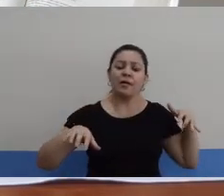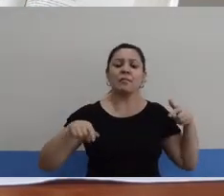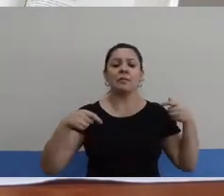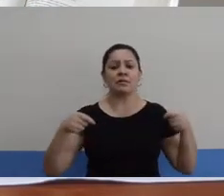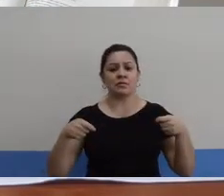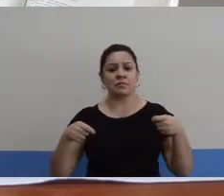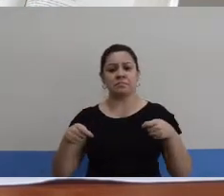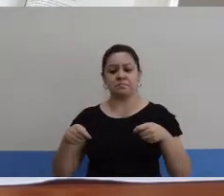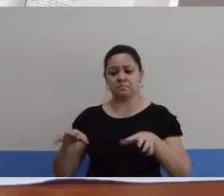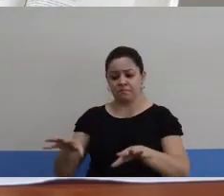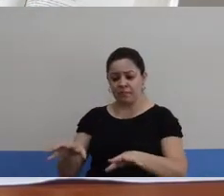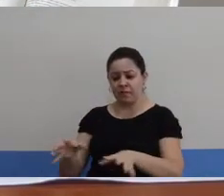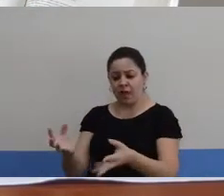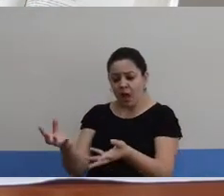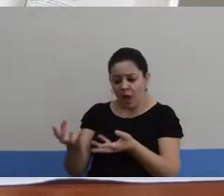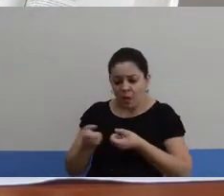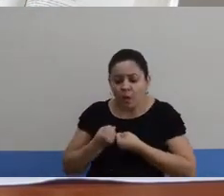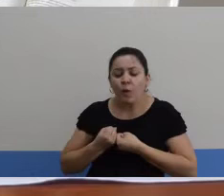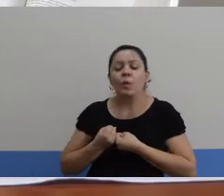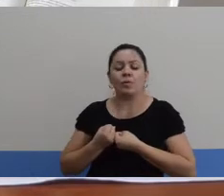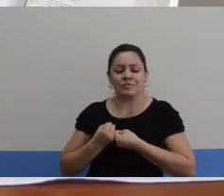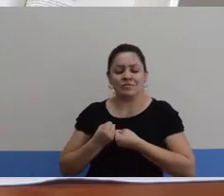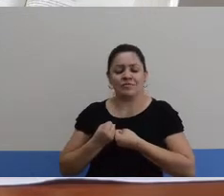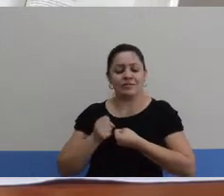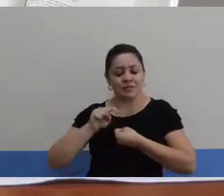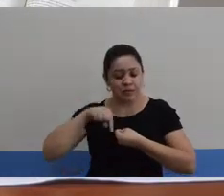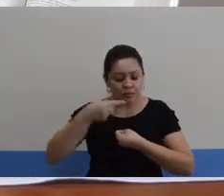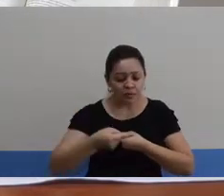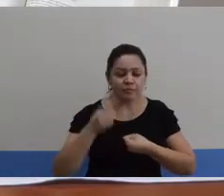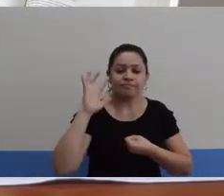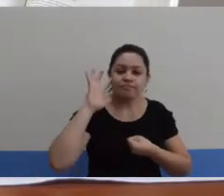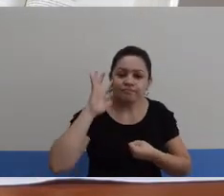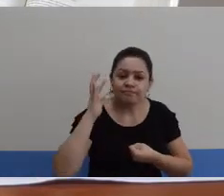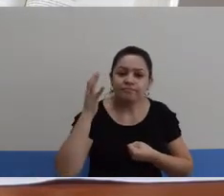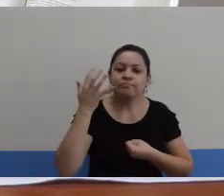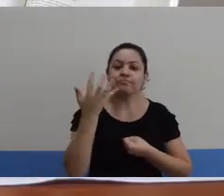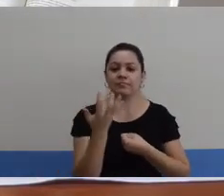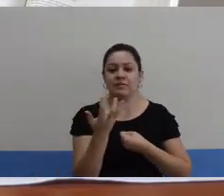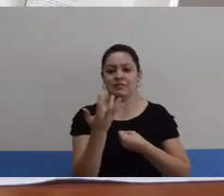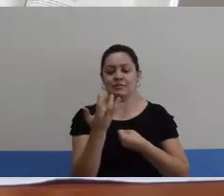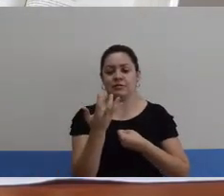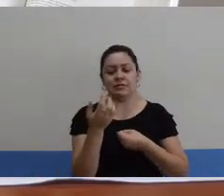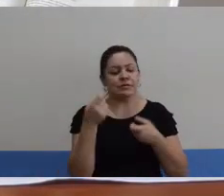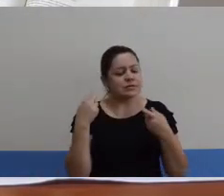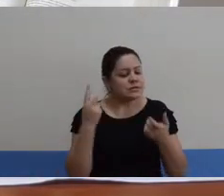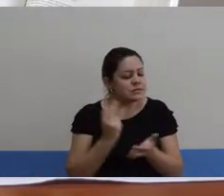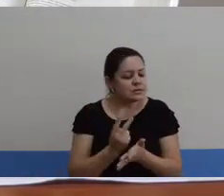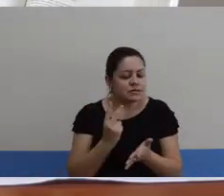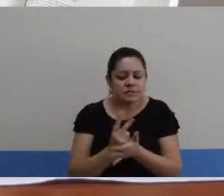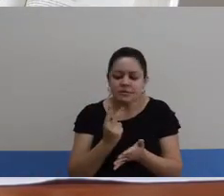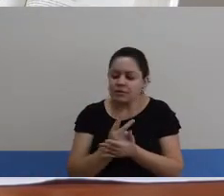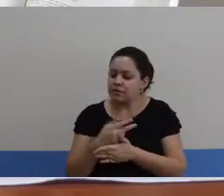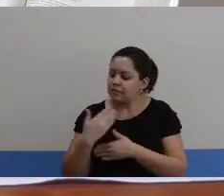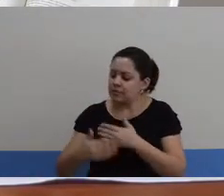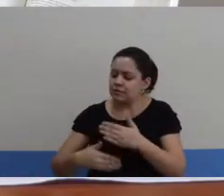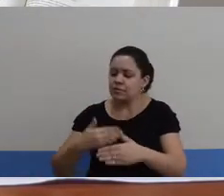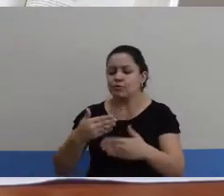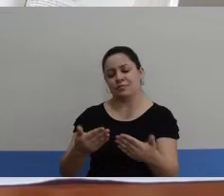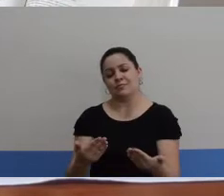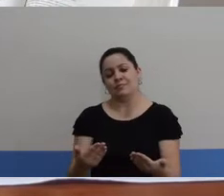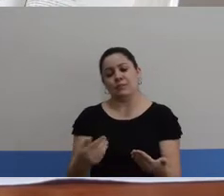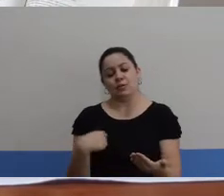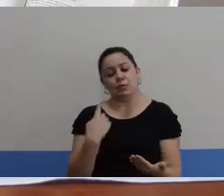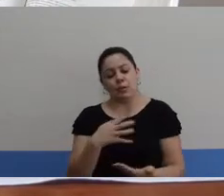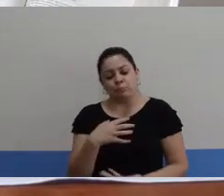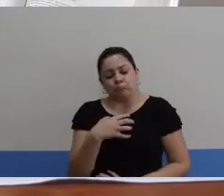ela decide, e ela sempre entrará nesse processo de escuta maior. Que nós nos